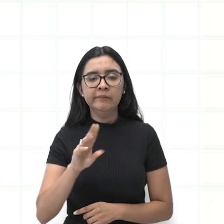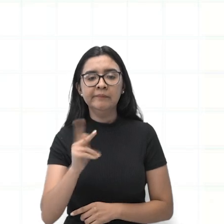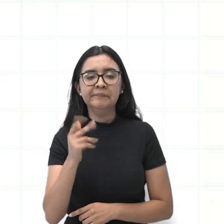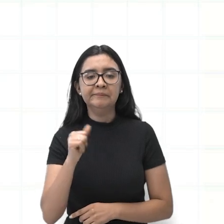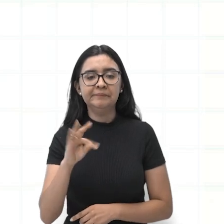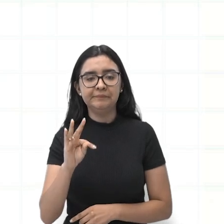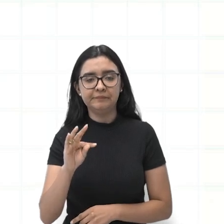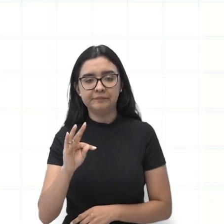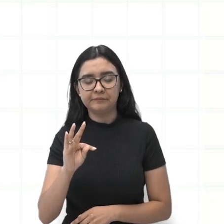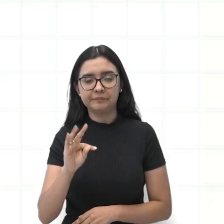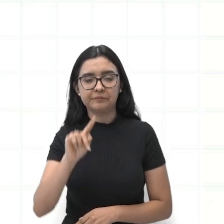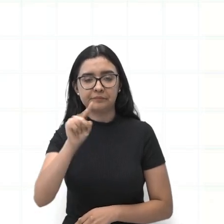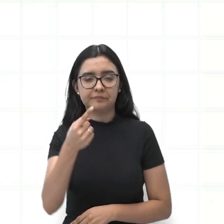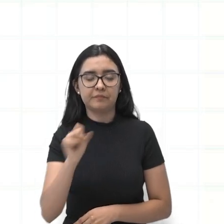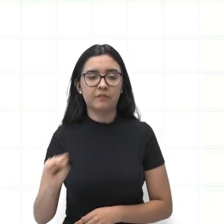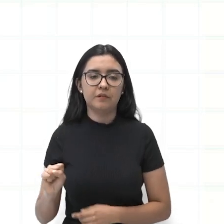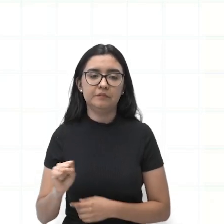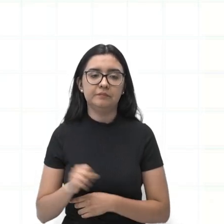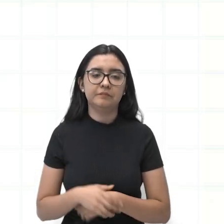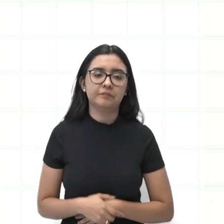expressão What